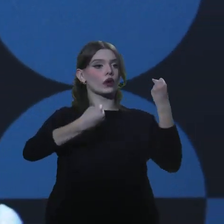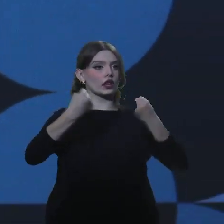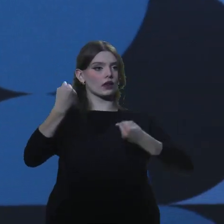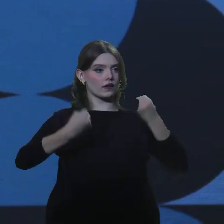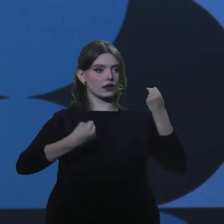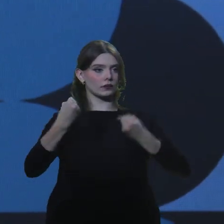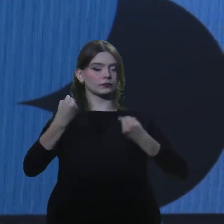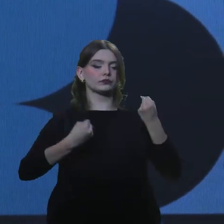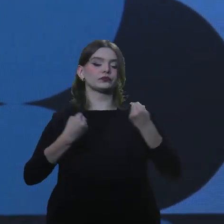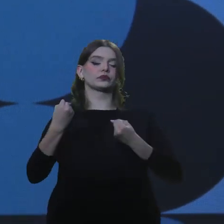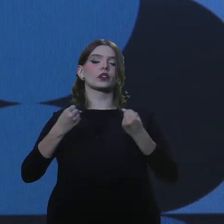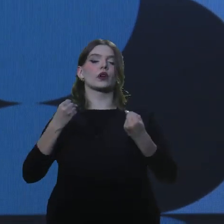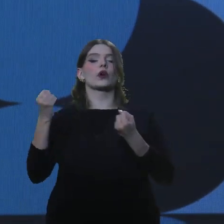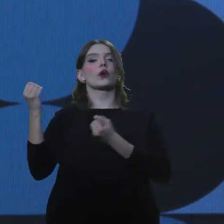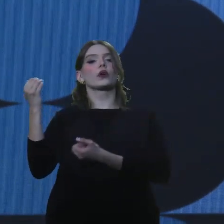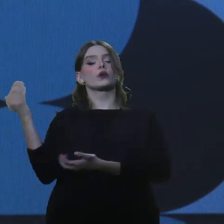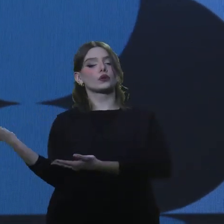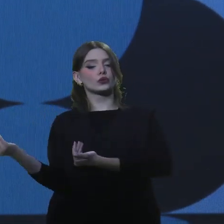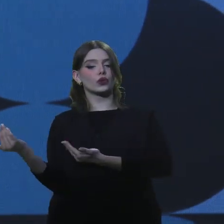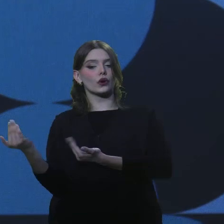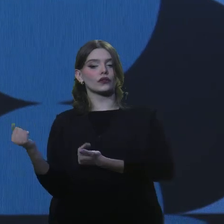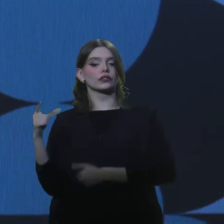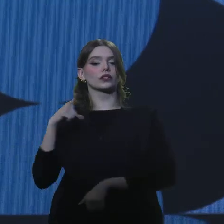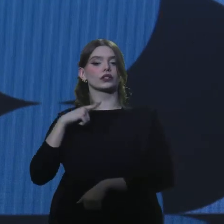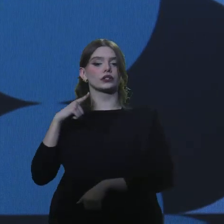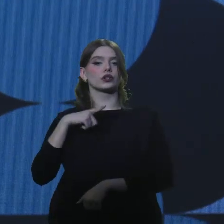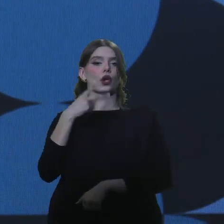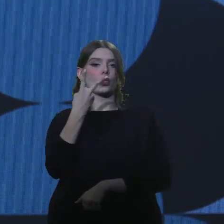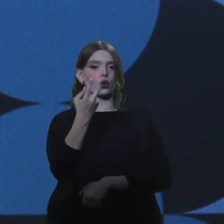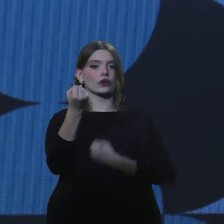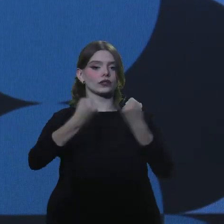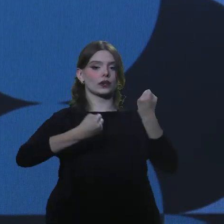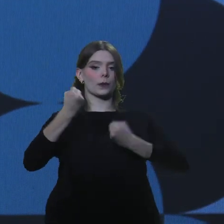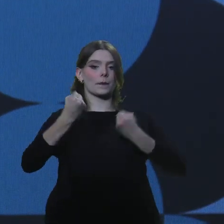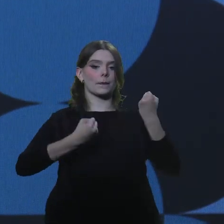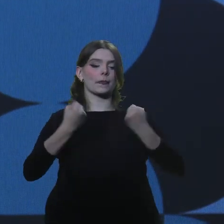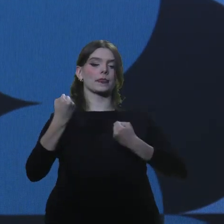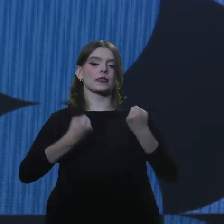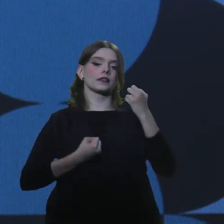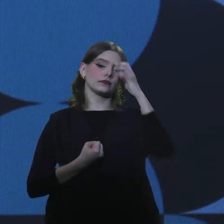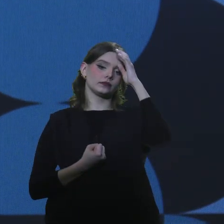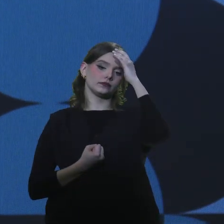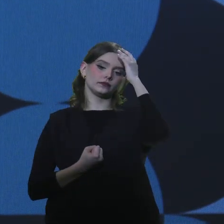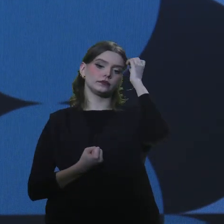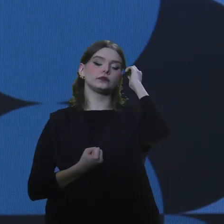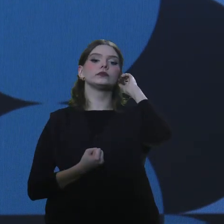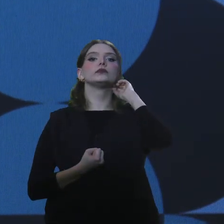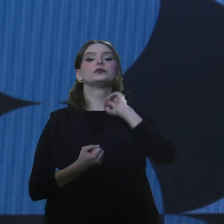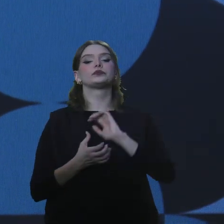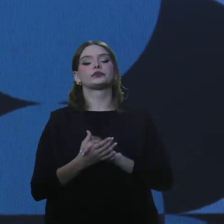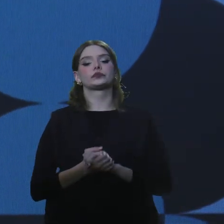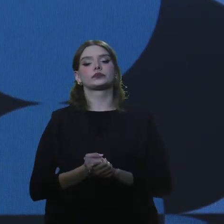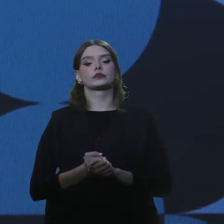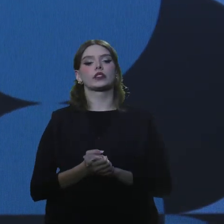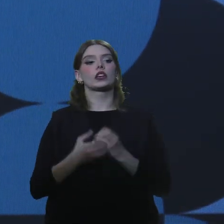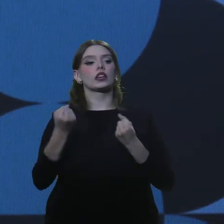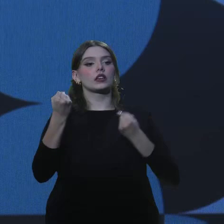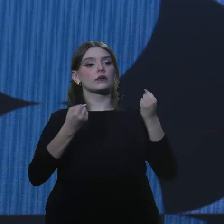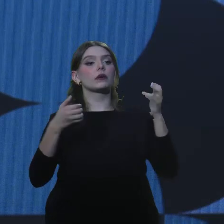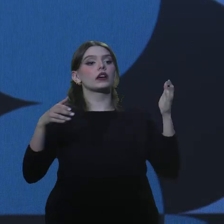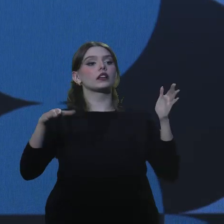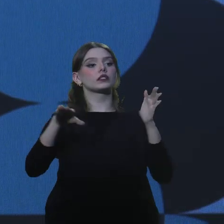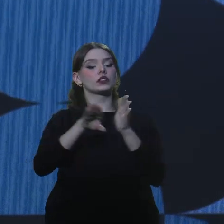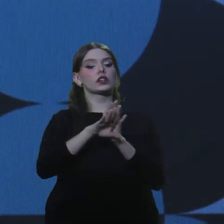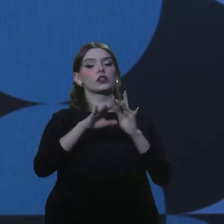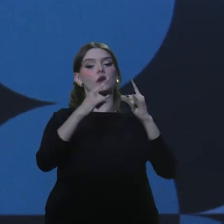lá. Ele tinha 2 carros, então ele foi dirigindo um carro, conseguiu um vizinho para ir dirigindo outro carro, e ele encheu o carro